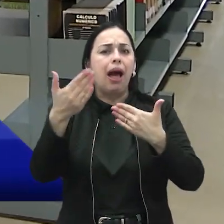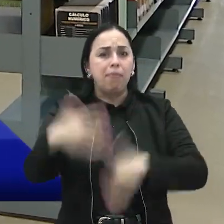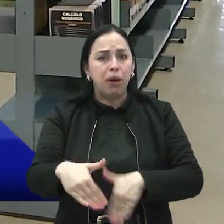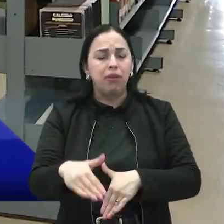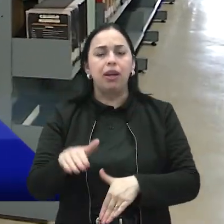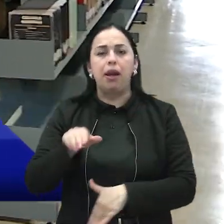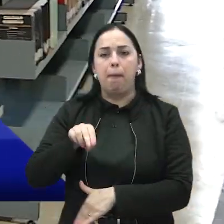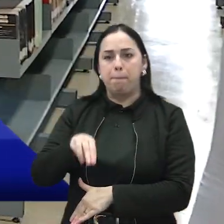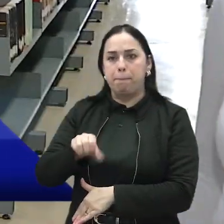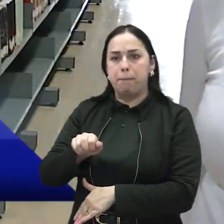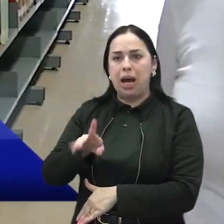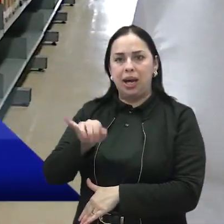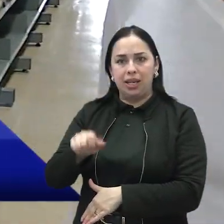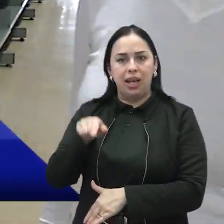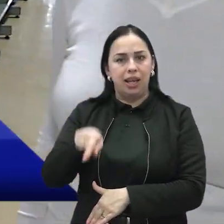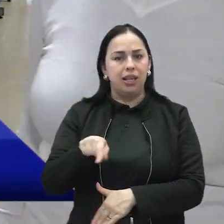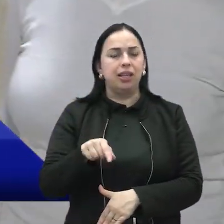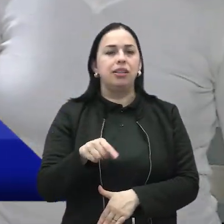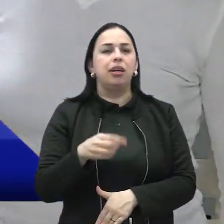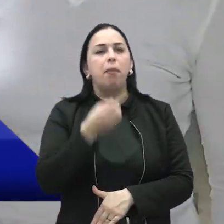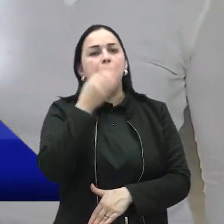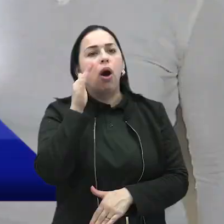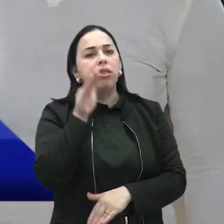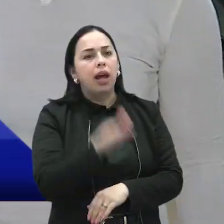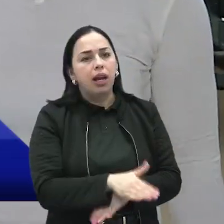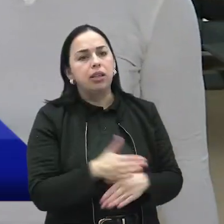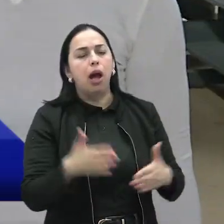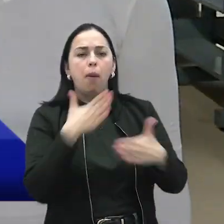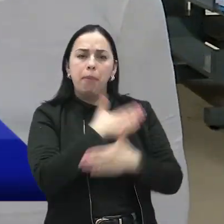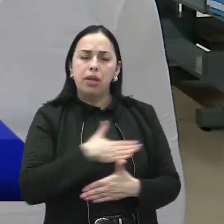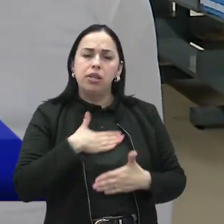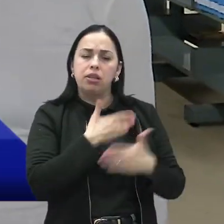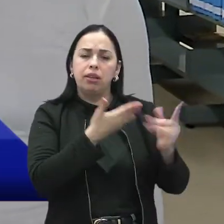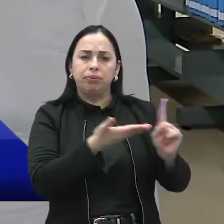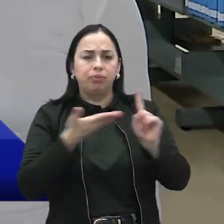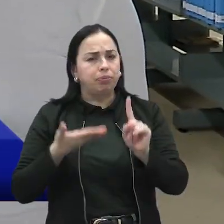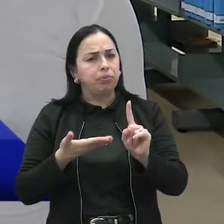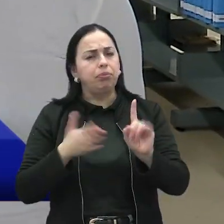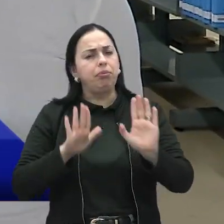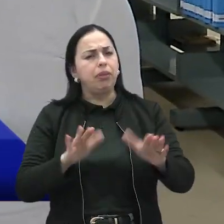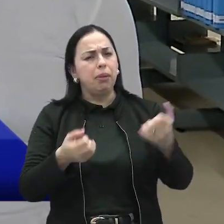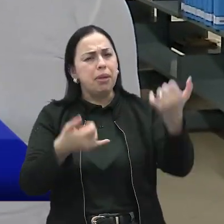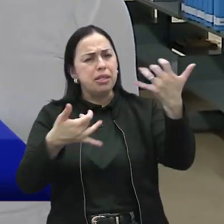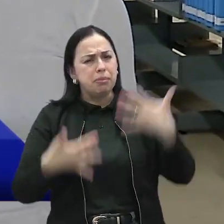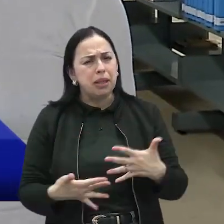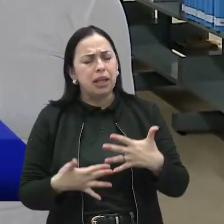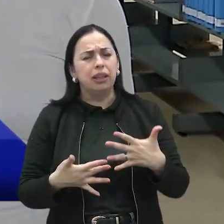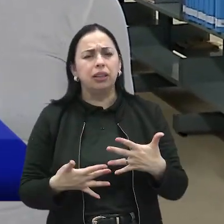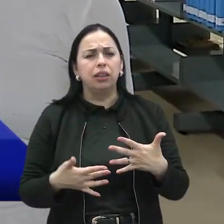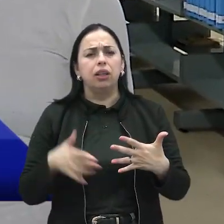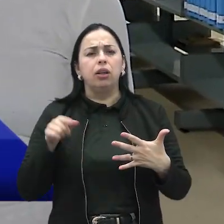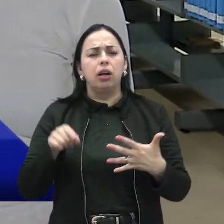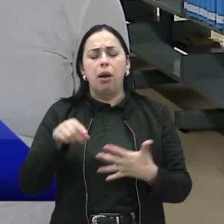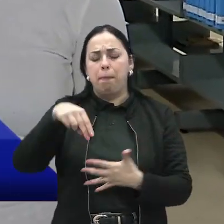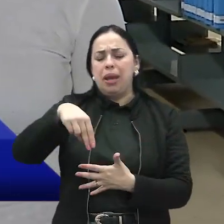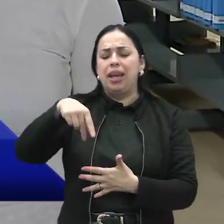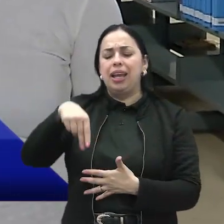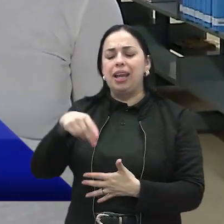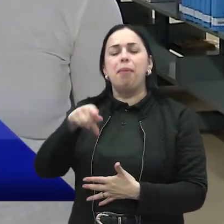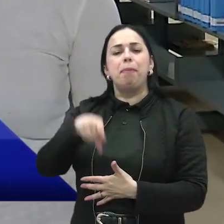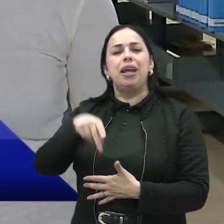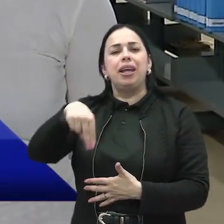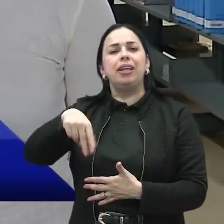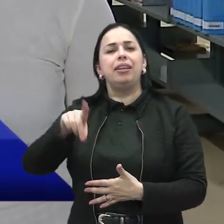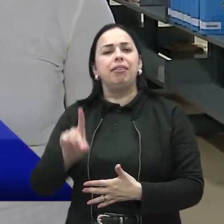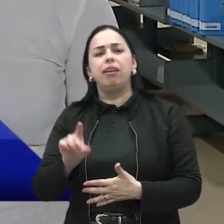é a Maria Angélica Maia, que é pedagoga. Maria, muito boa tarde, um prazer ter você aqui. Queria que você falasse um pouquinho para a gente sobre como é que funciona a PND e como é que são